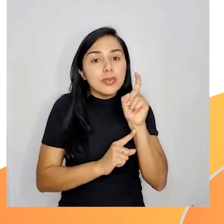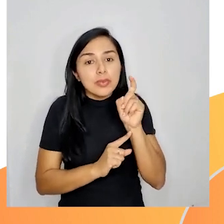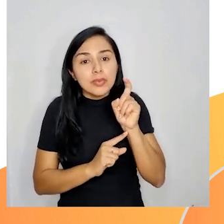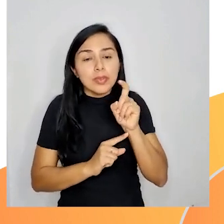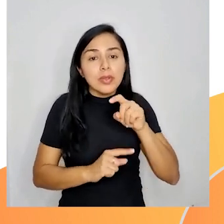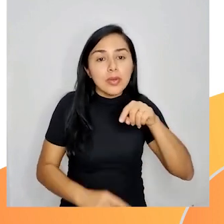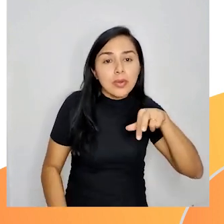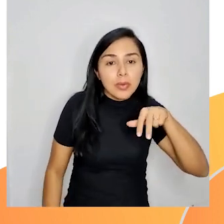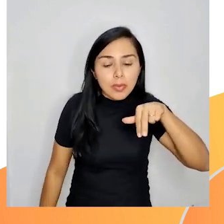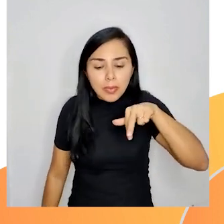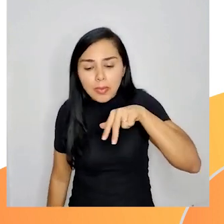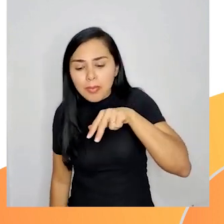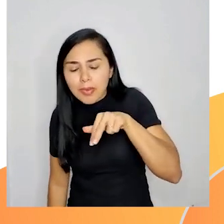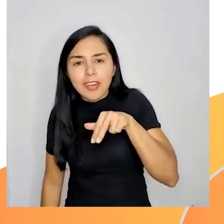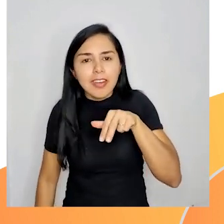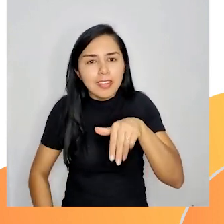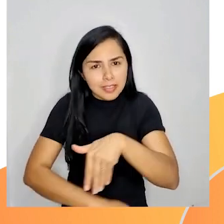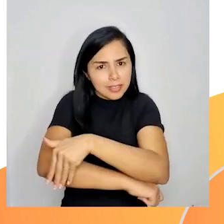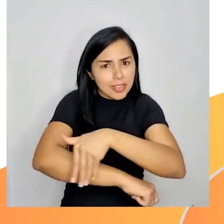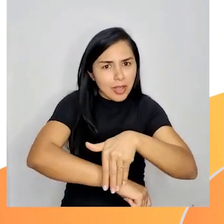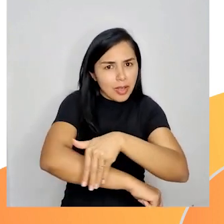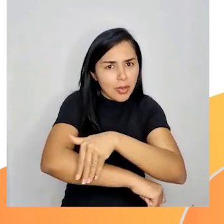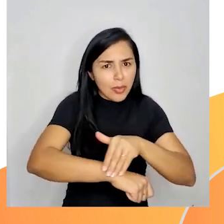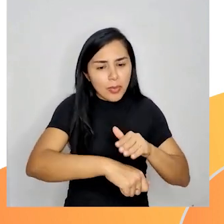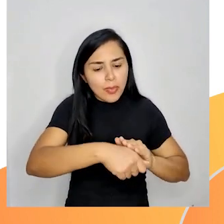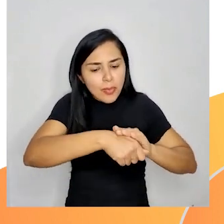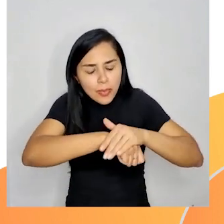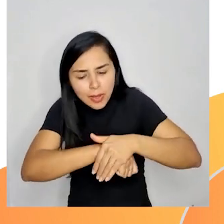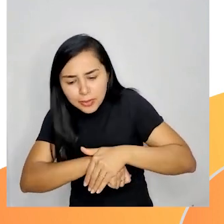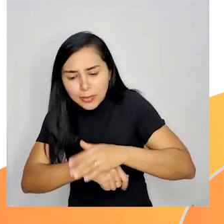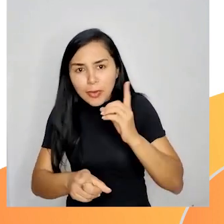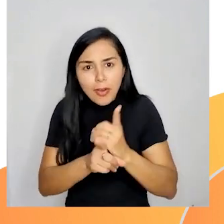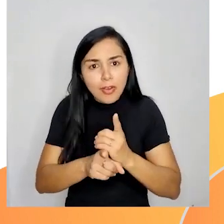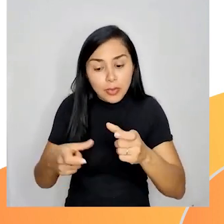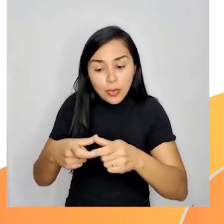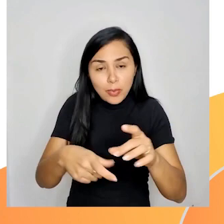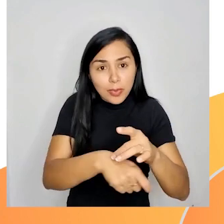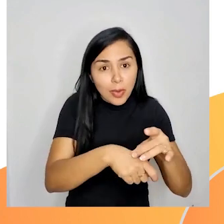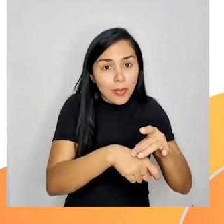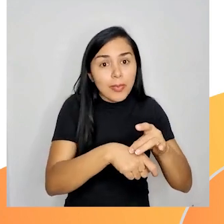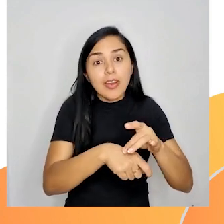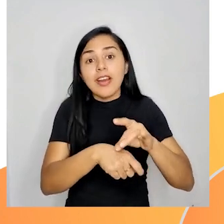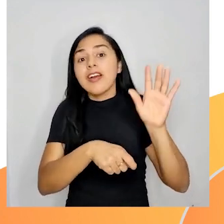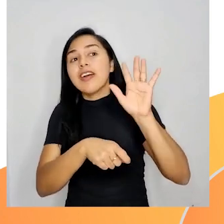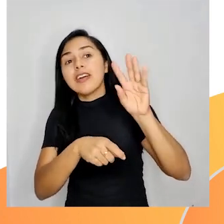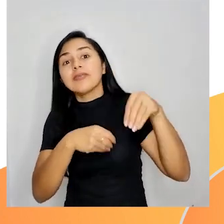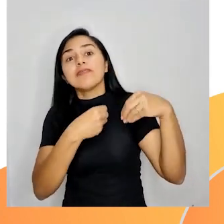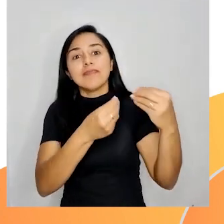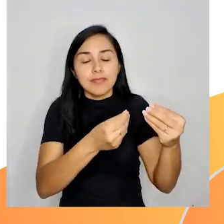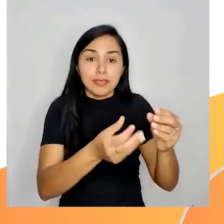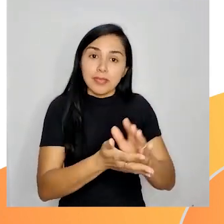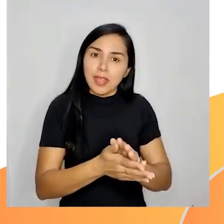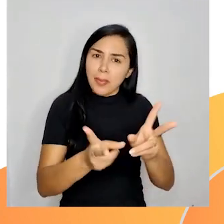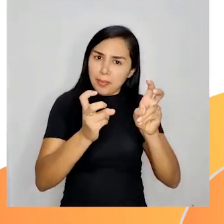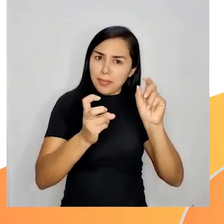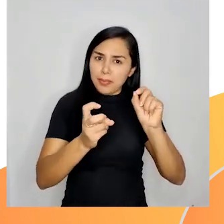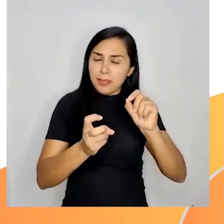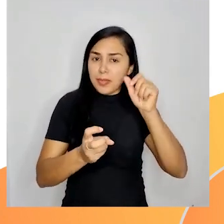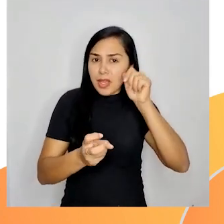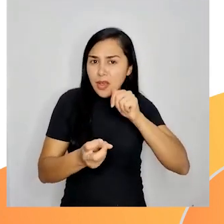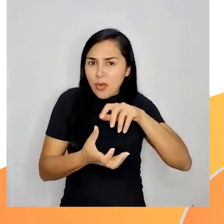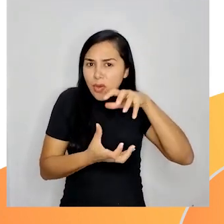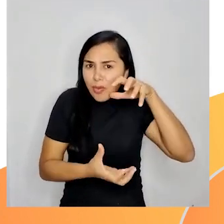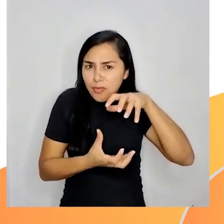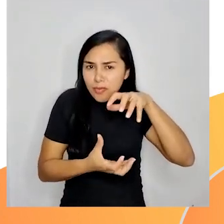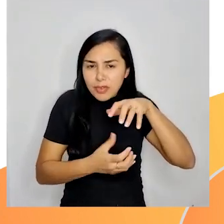poderia estar naquela situação. Ela tinha que estar amparada, em casa, protegida. Percebam